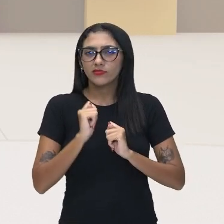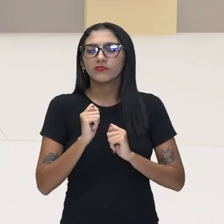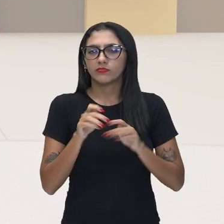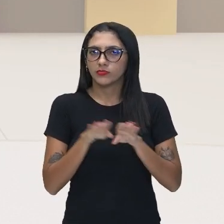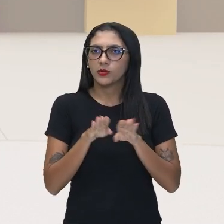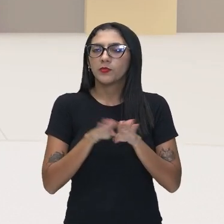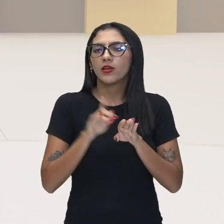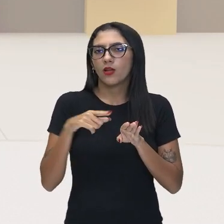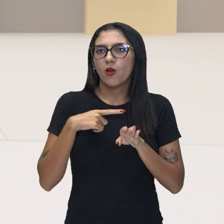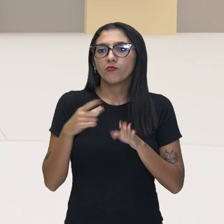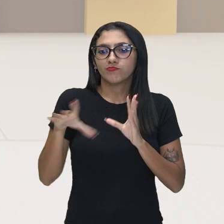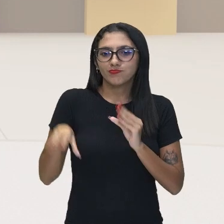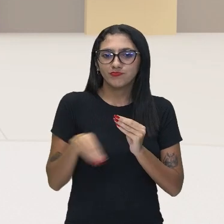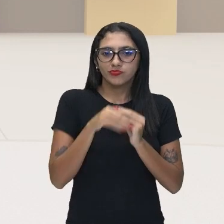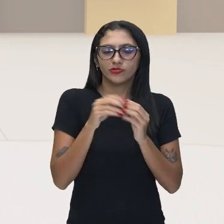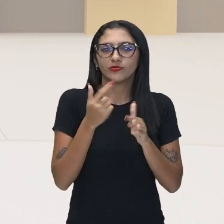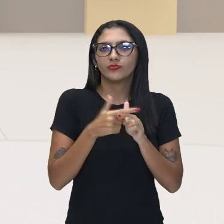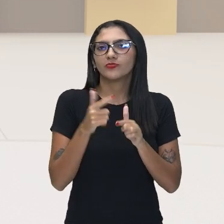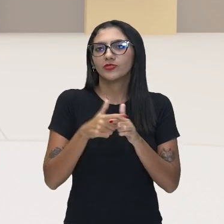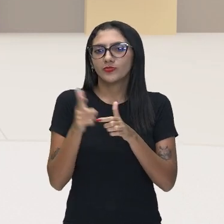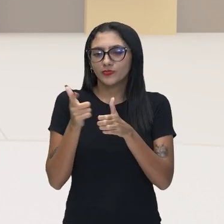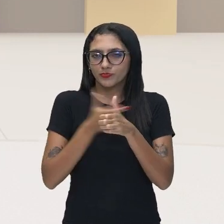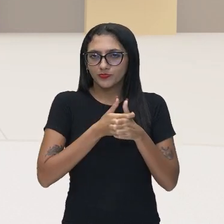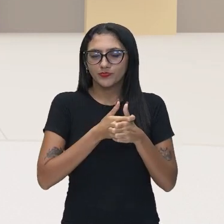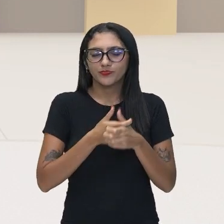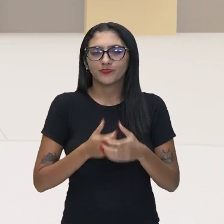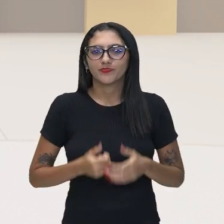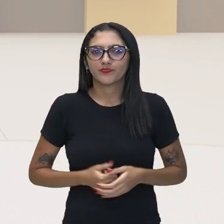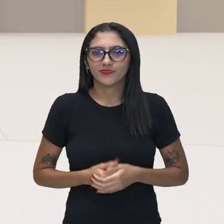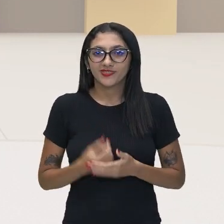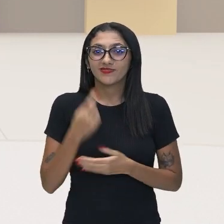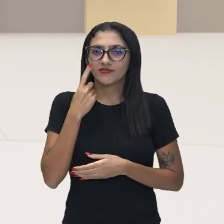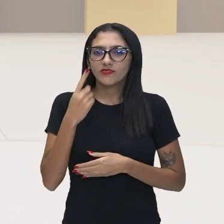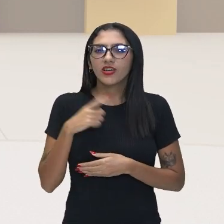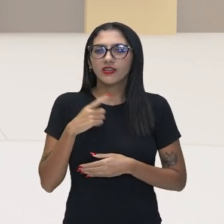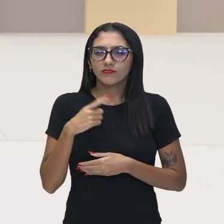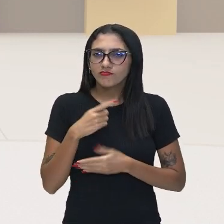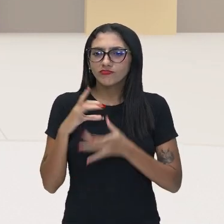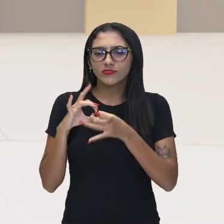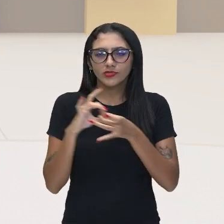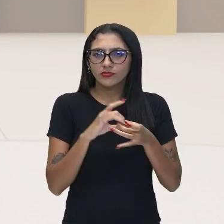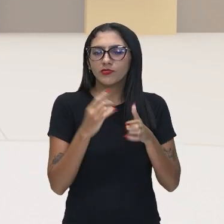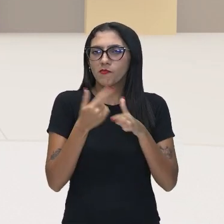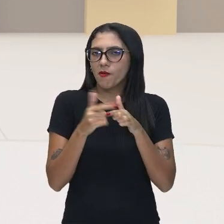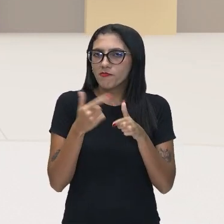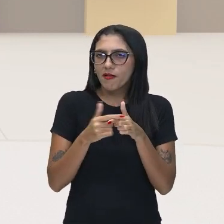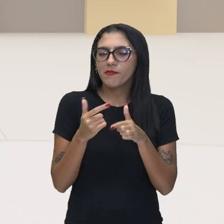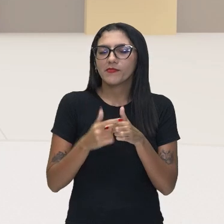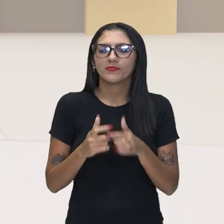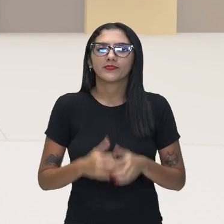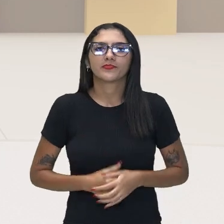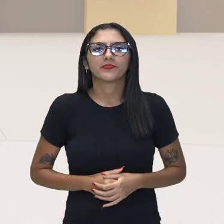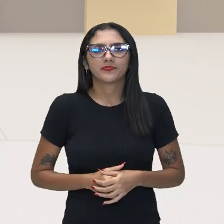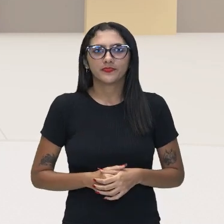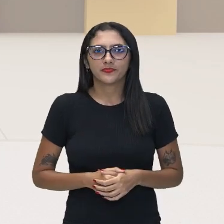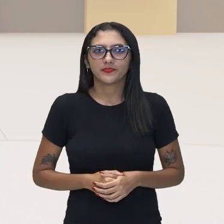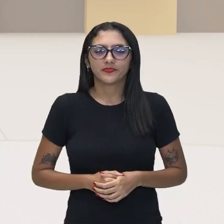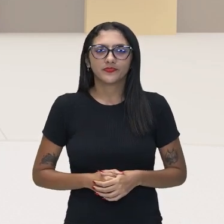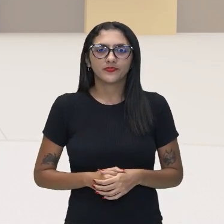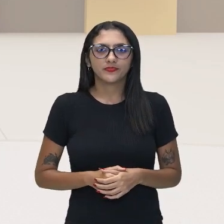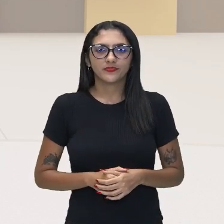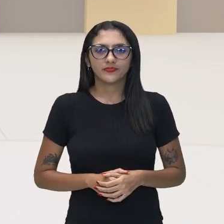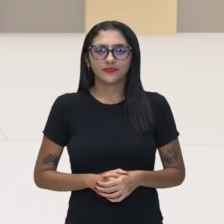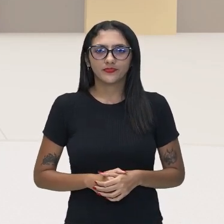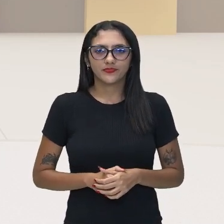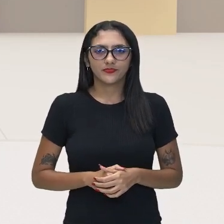os nossos estudos aí de juros, né, professor, tem tudo a ver aí com os endividamentos do brasileiro. É isso mesmo, né? E